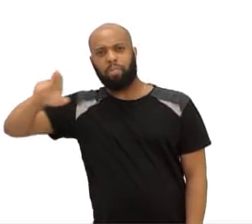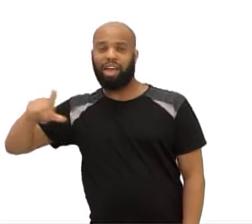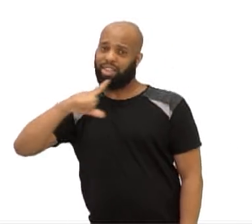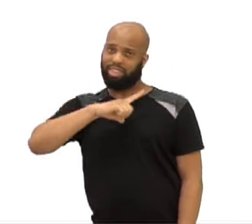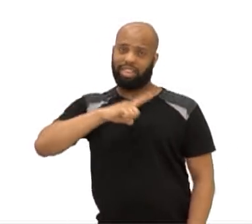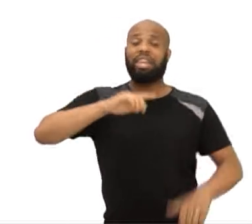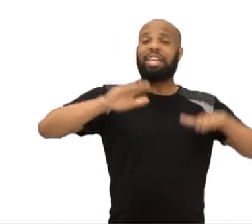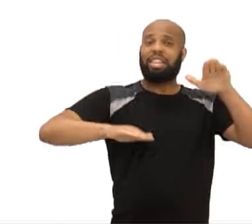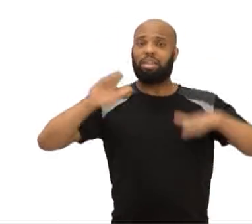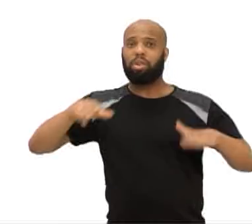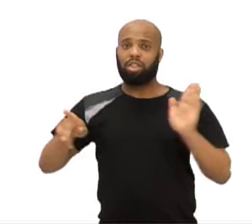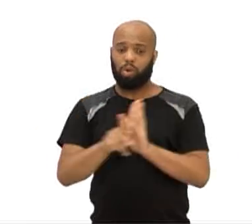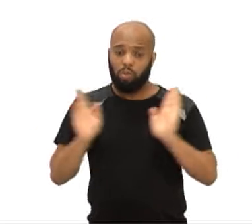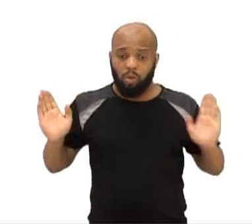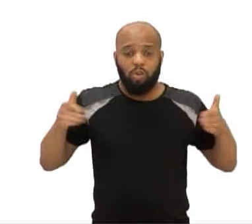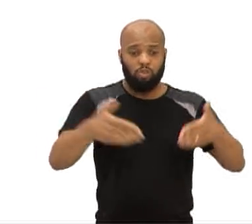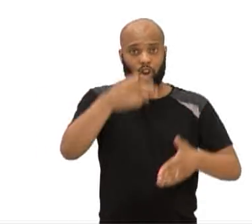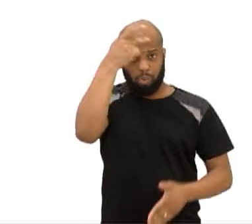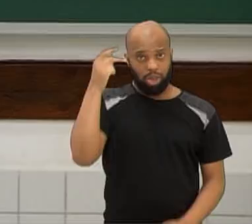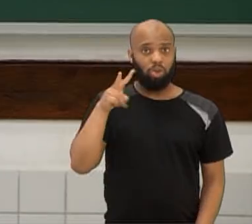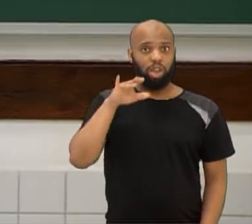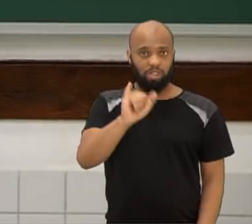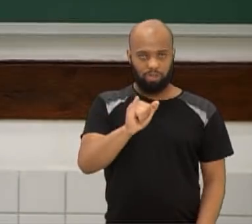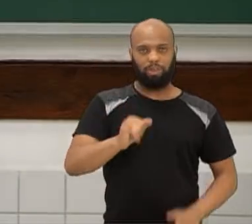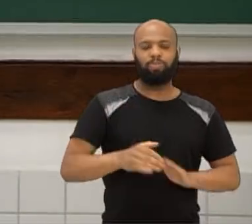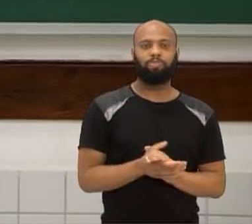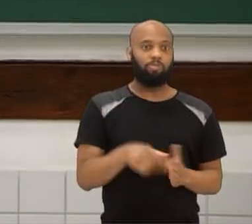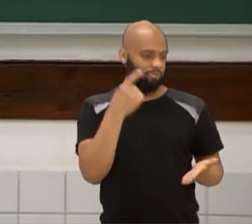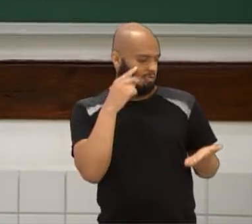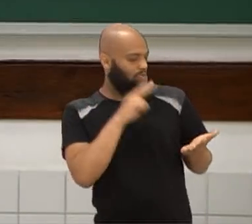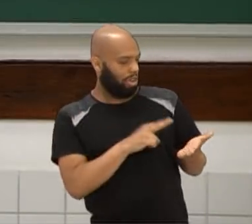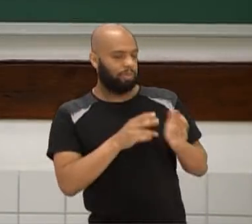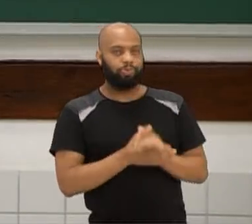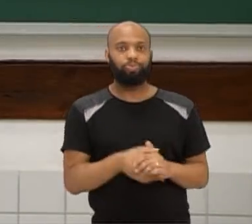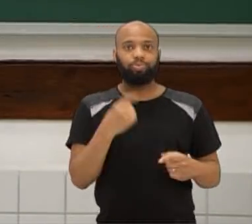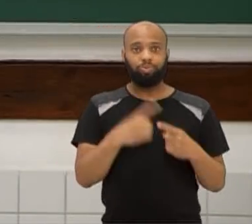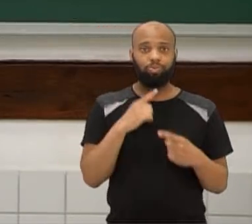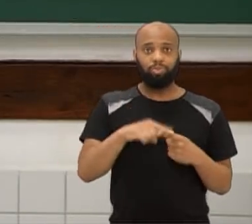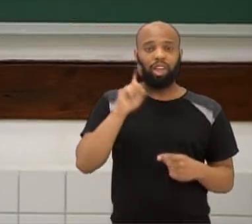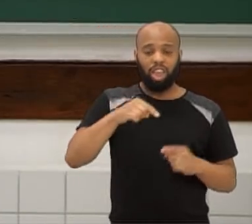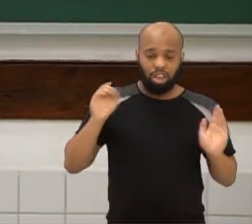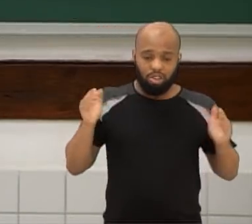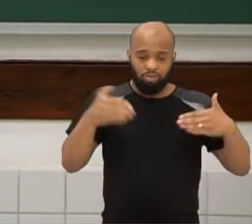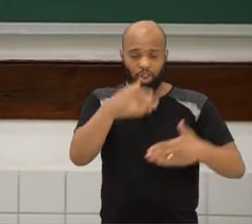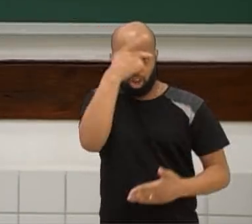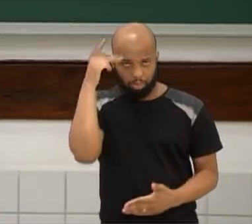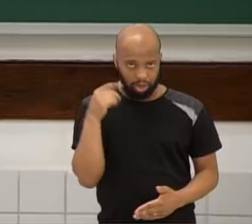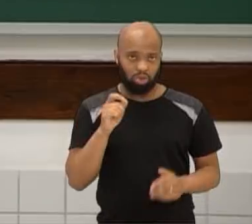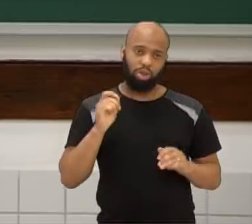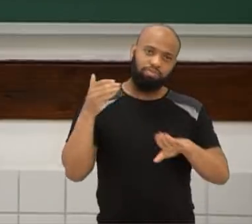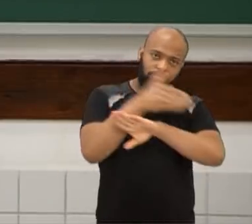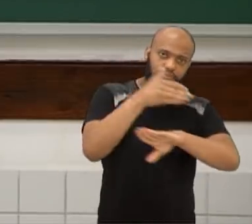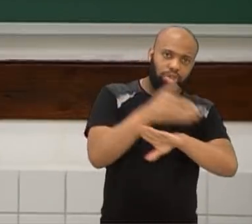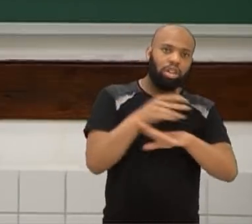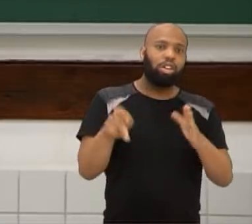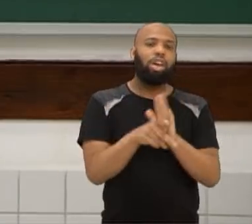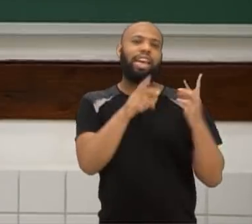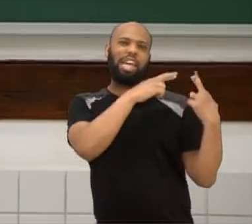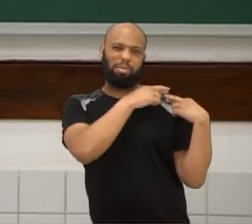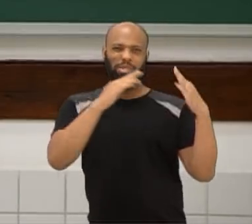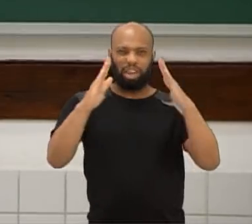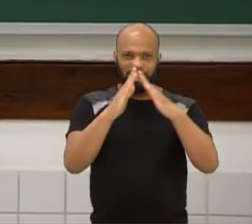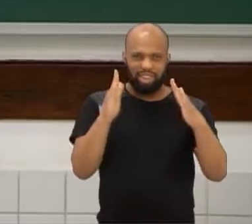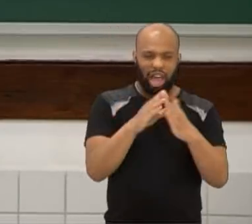variados, dependendo do público-alvo. Como nós estávamos falando ali de um público-alvo que possivelmente seriam os responsáveis